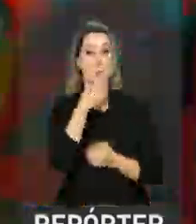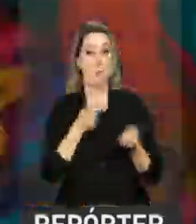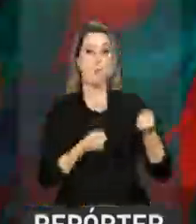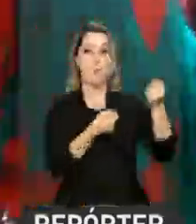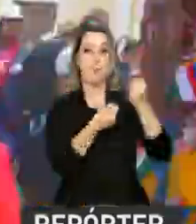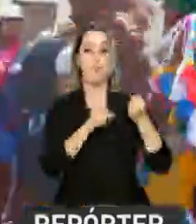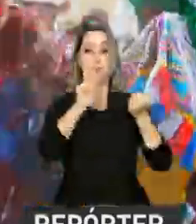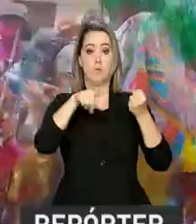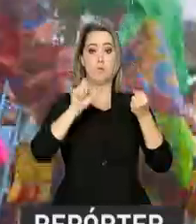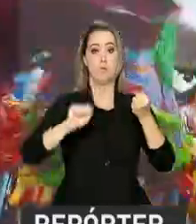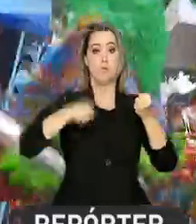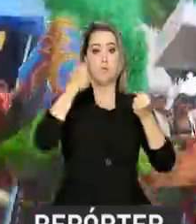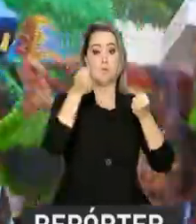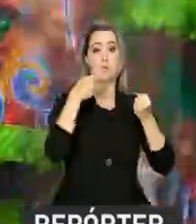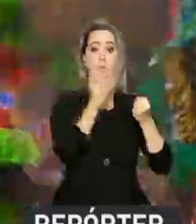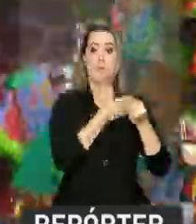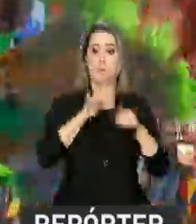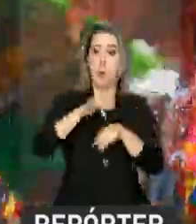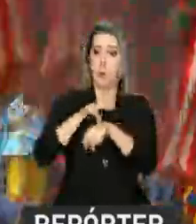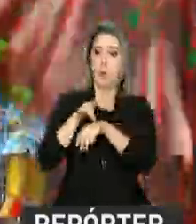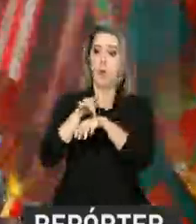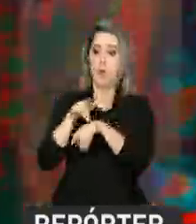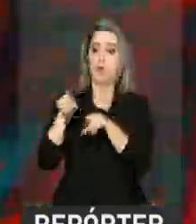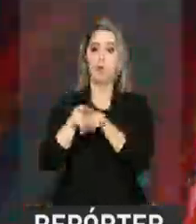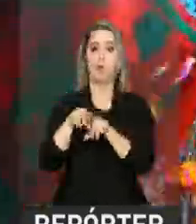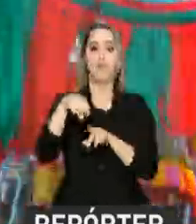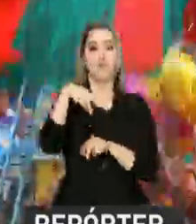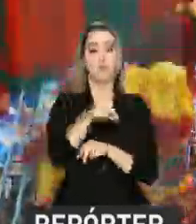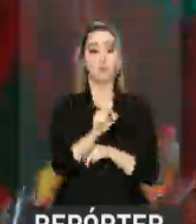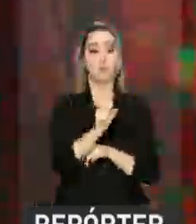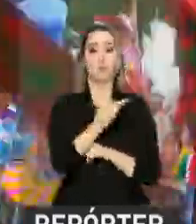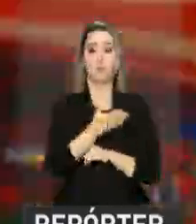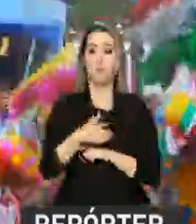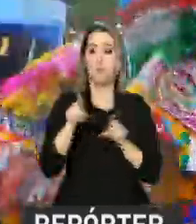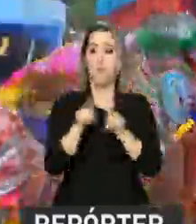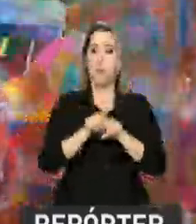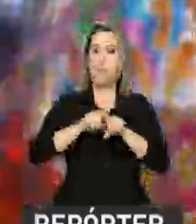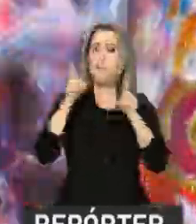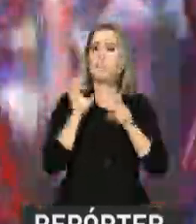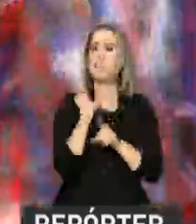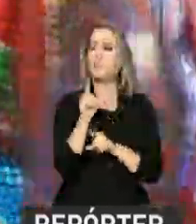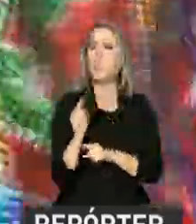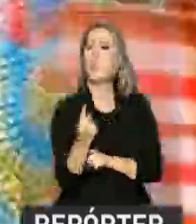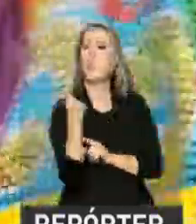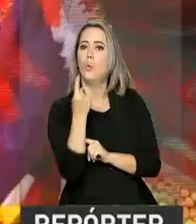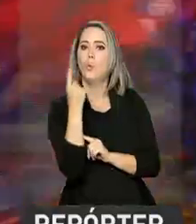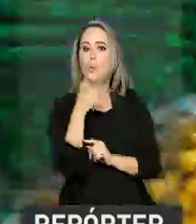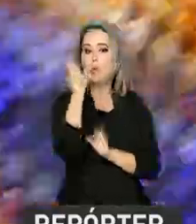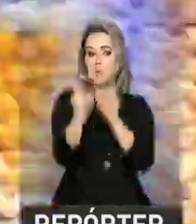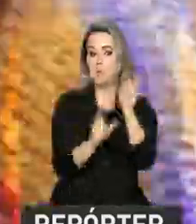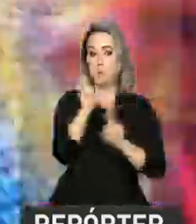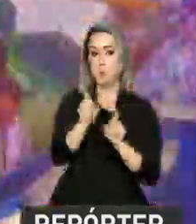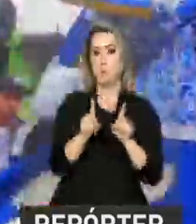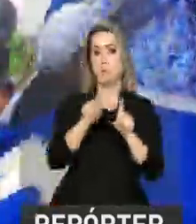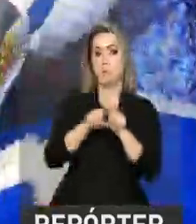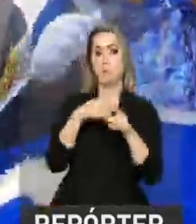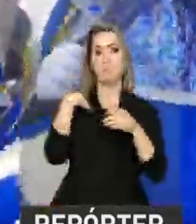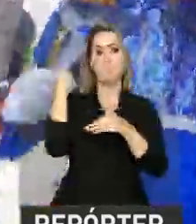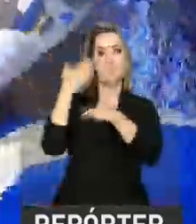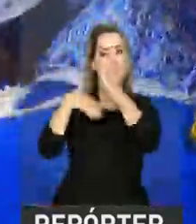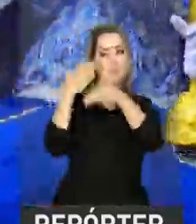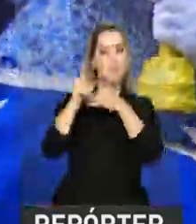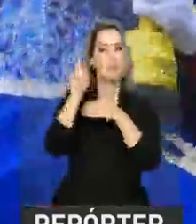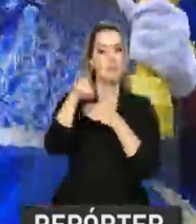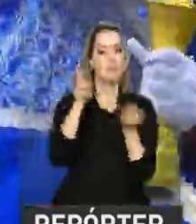do maracatu rural, também conhecido como maracatu de baque solto. Mas não são os únicos personagens. A tradição